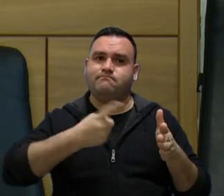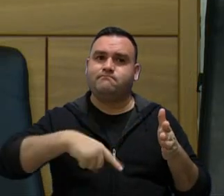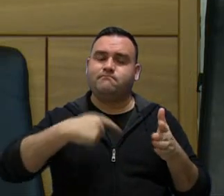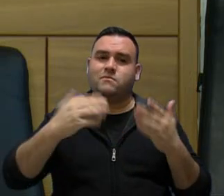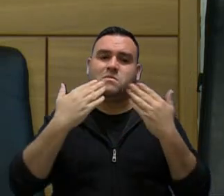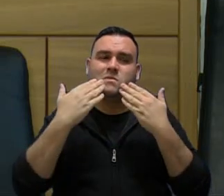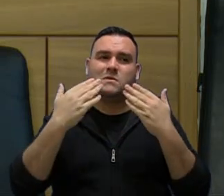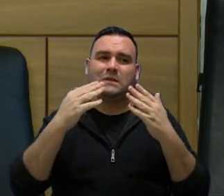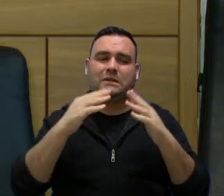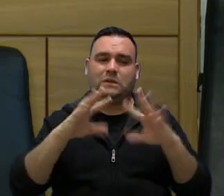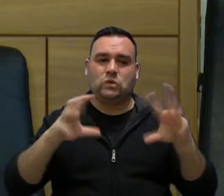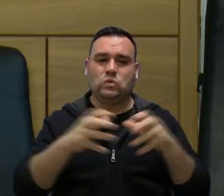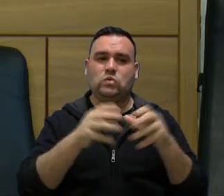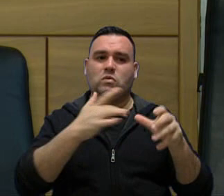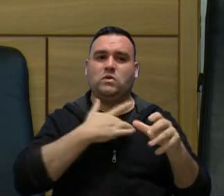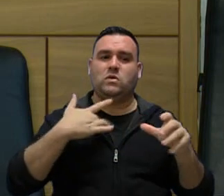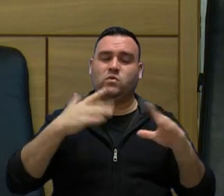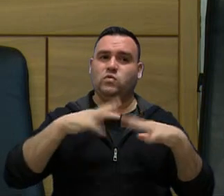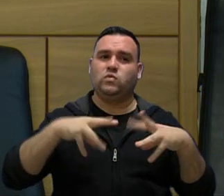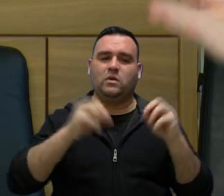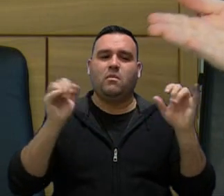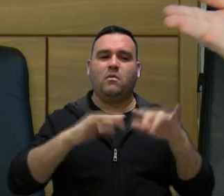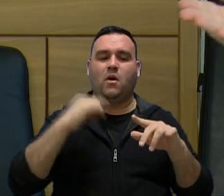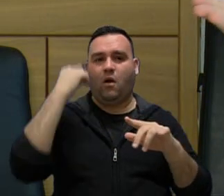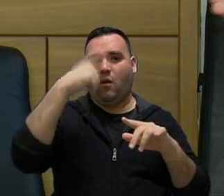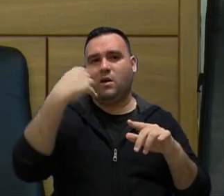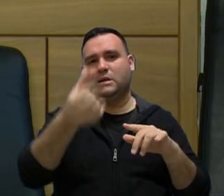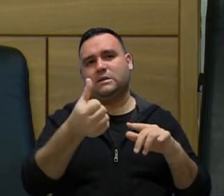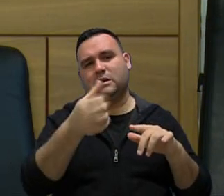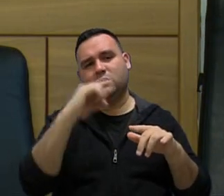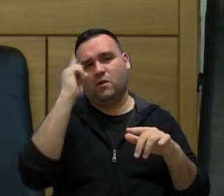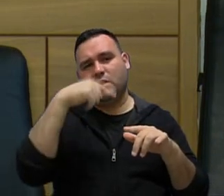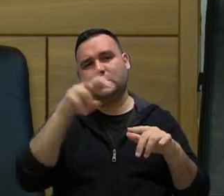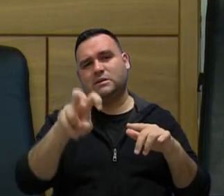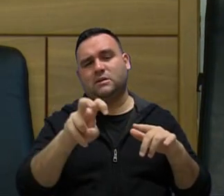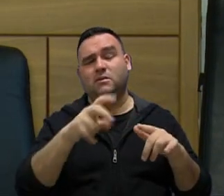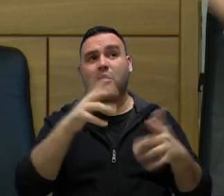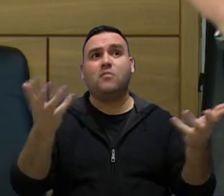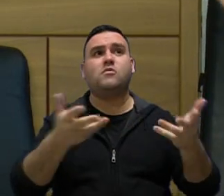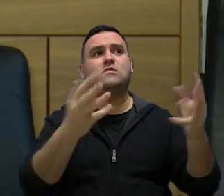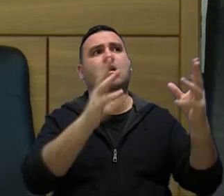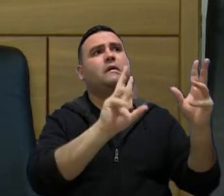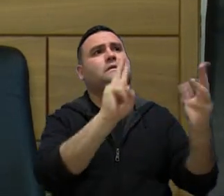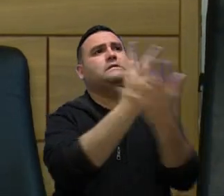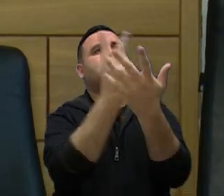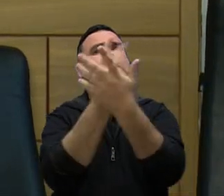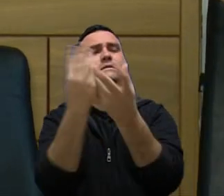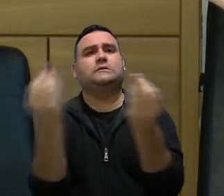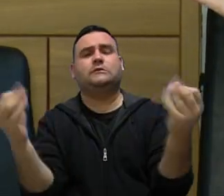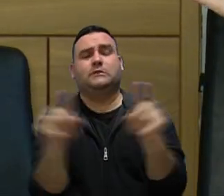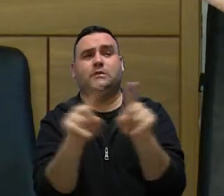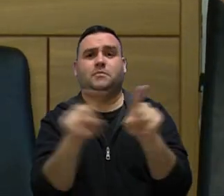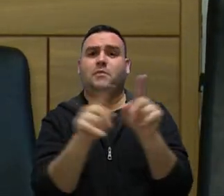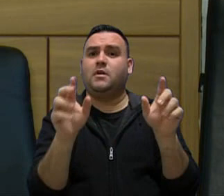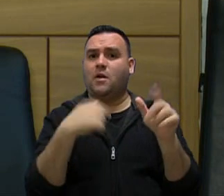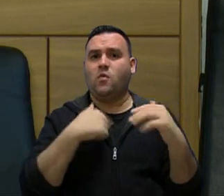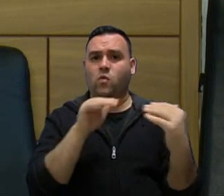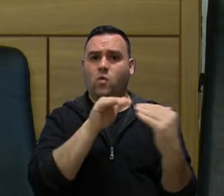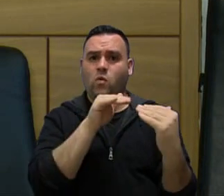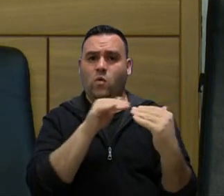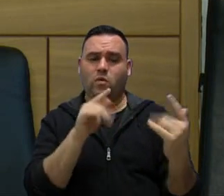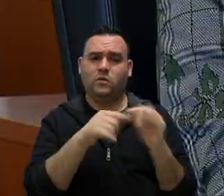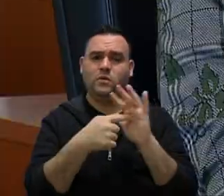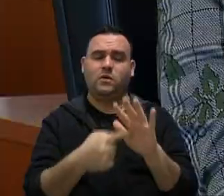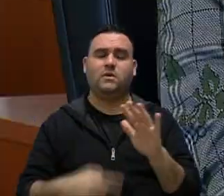fique usando toda a equipe de saúde para ficar 5 6 horas parar aqui essa é a única preocupação é essa que você que fez posso ou eu